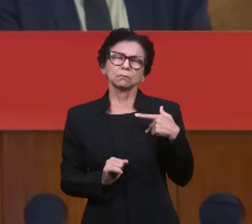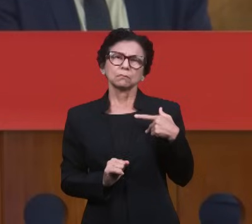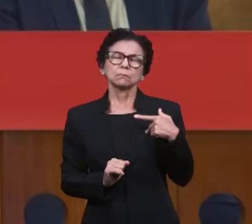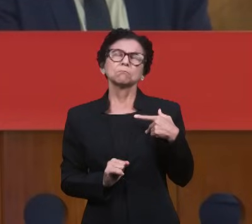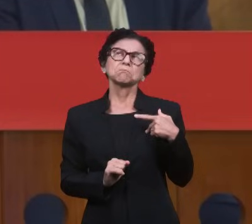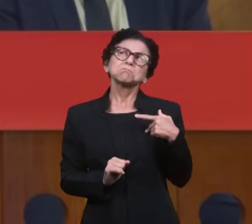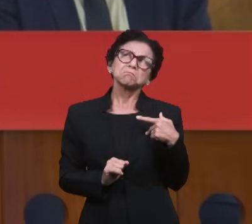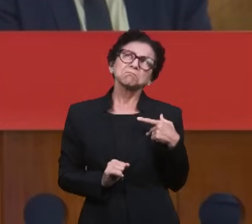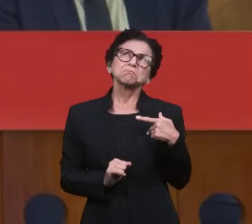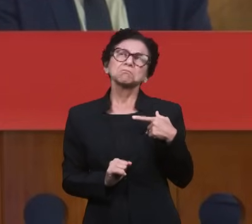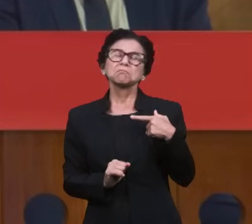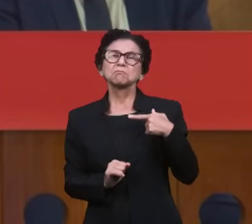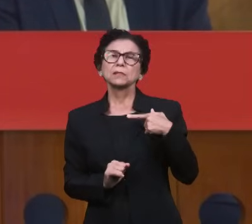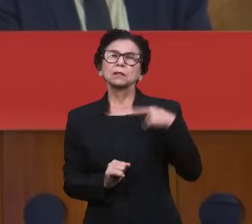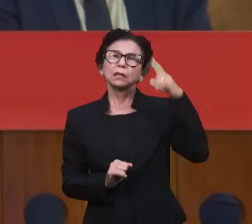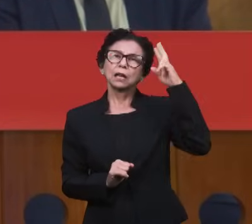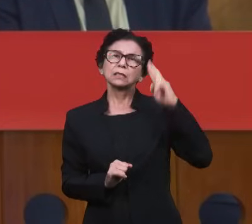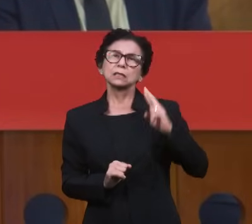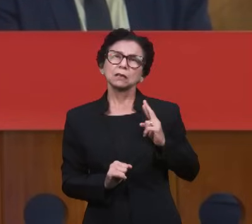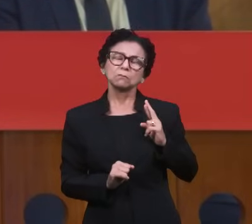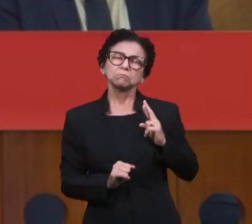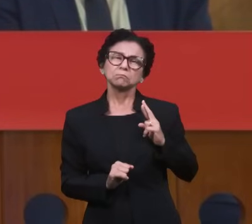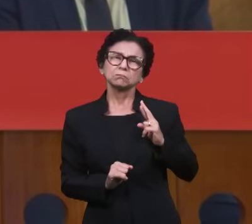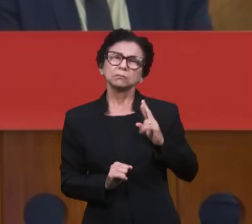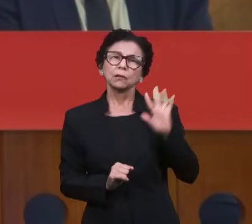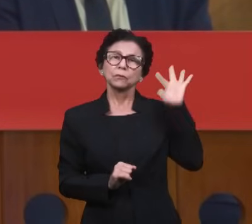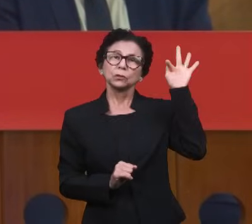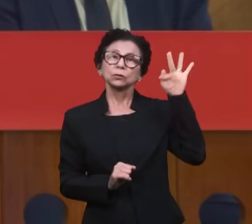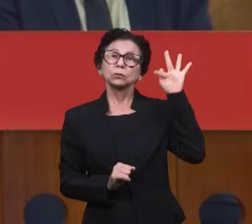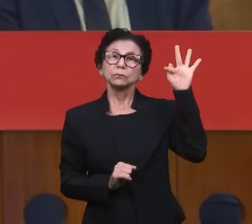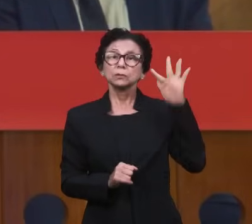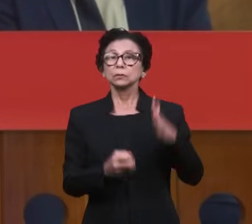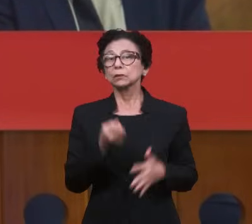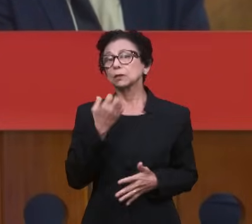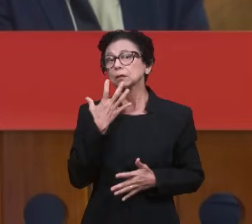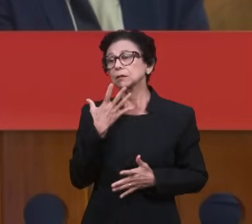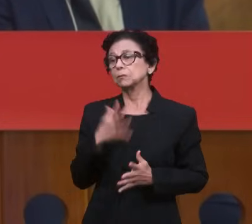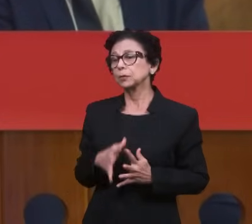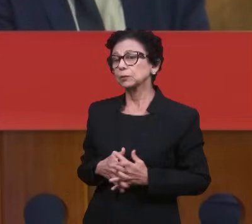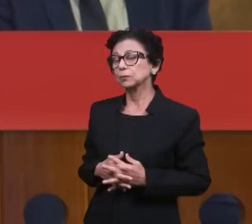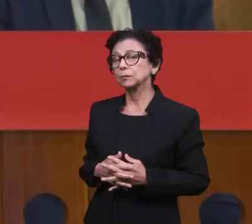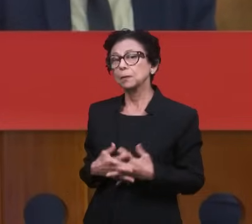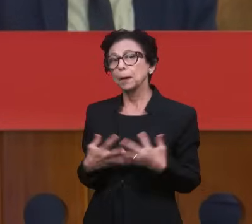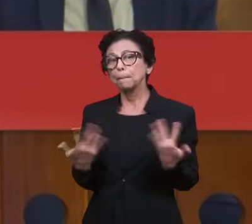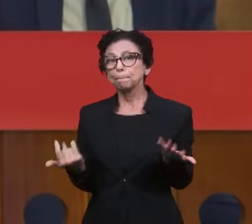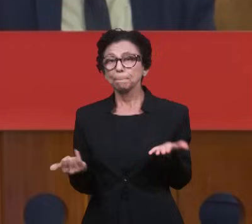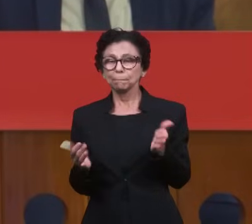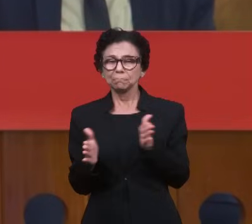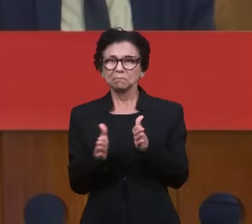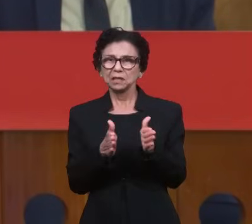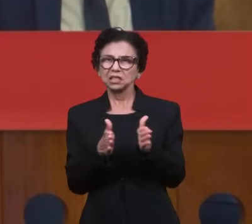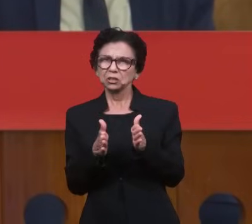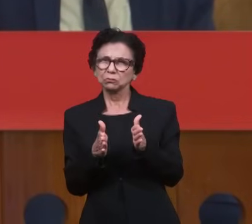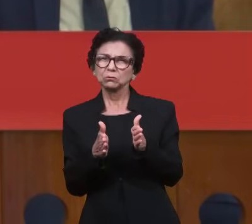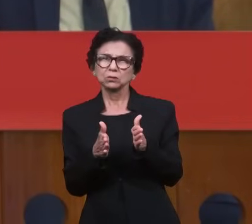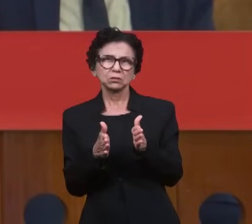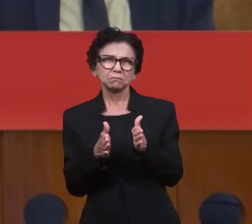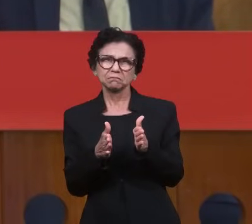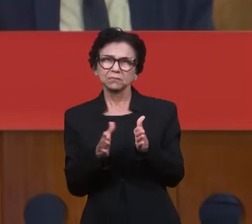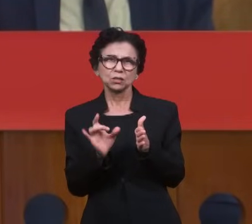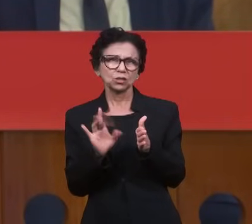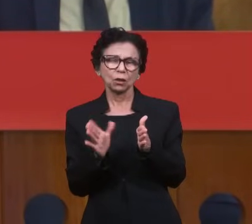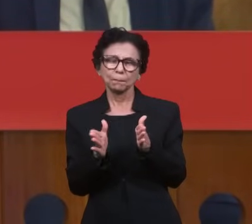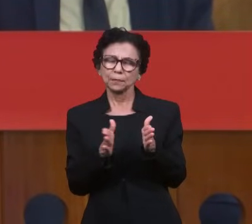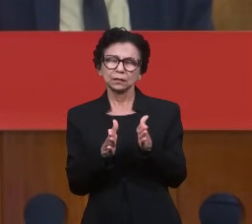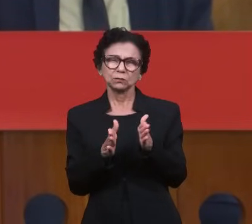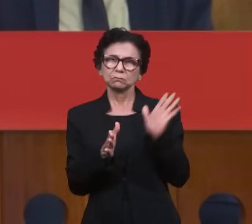filósofo, ele funciona bem, só que filósofo é de época. E mais outra,